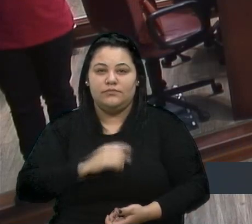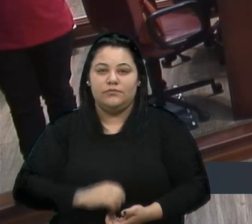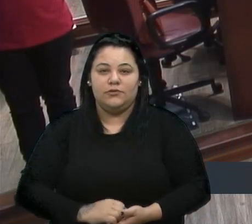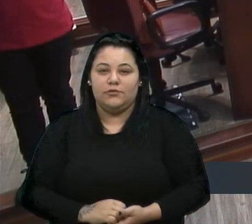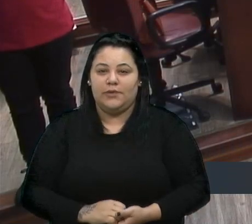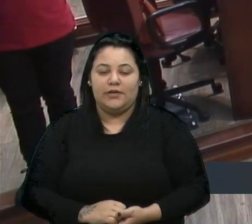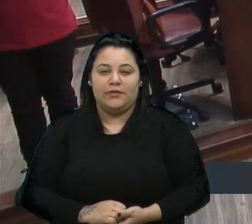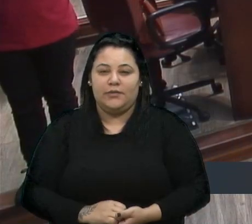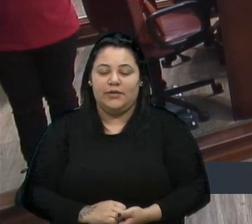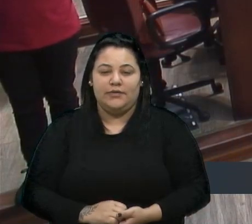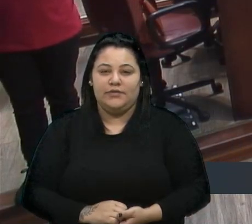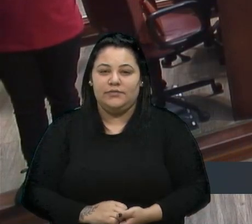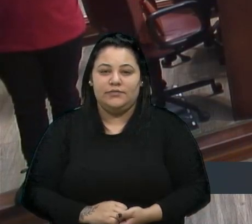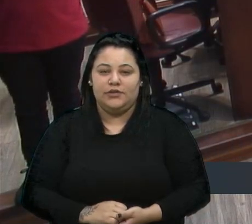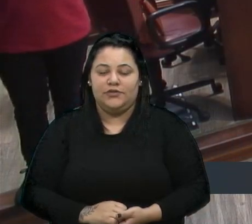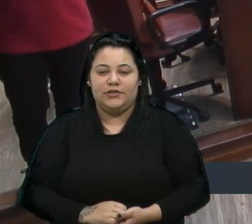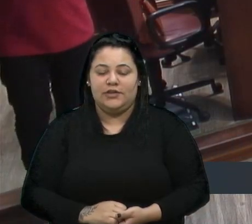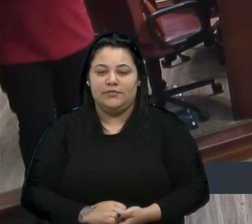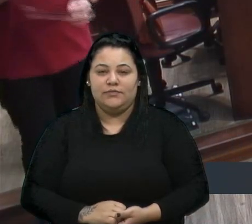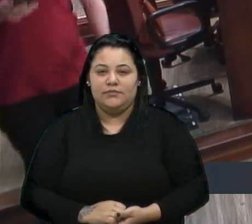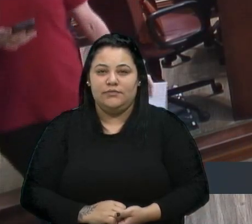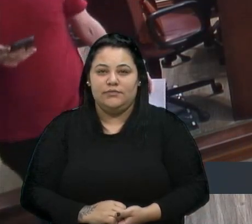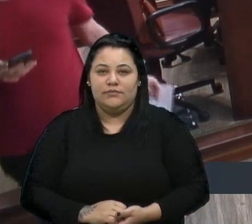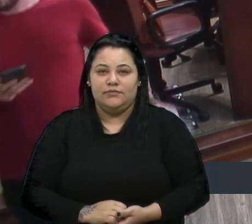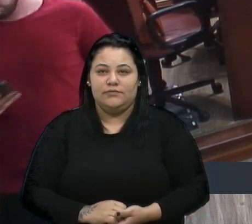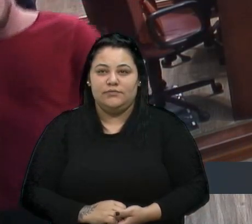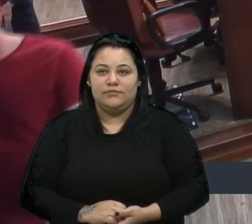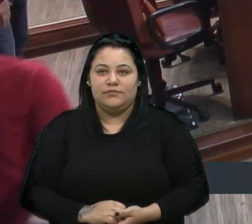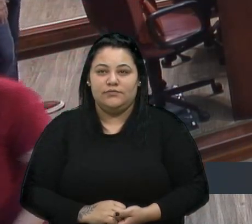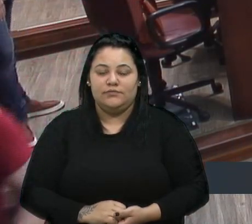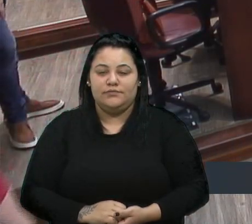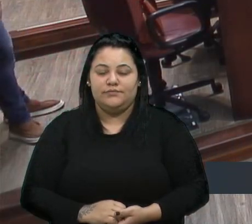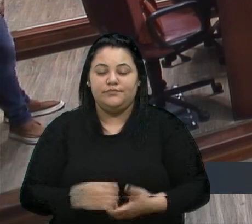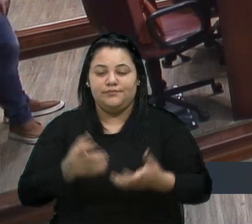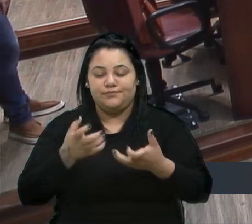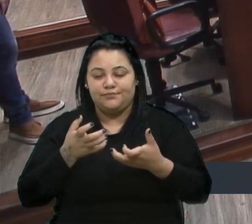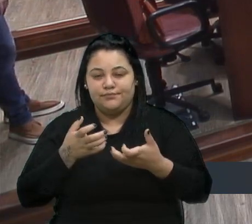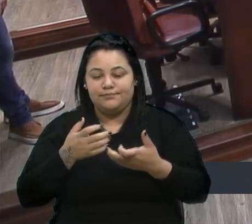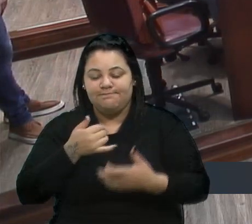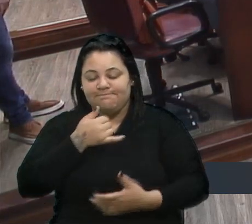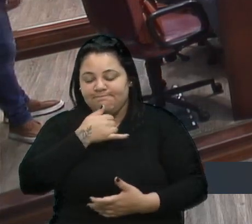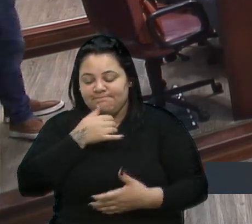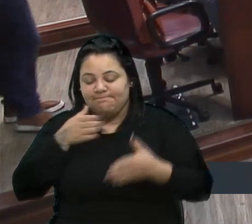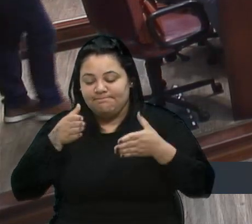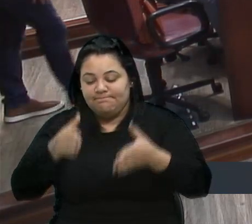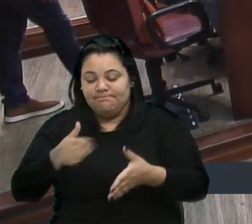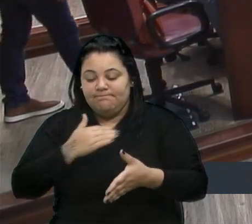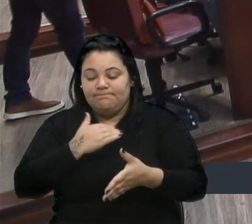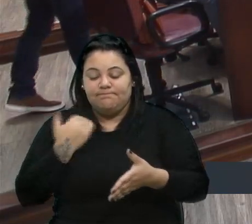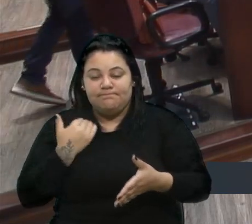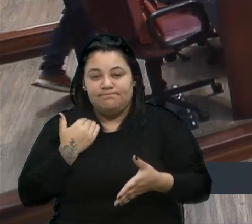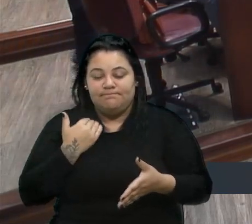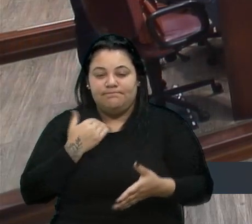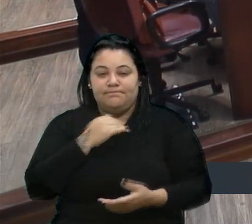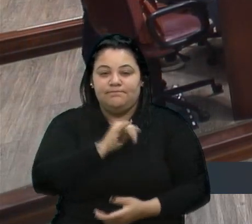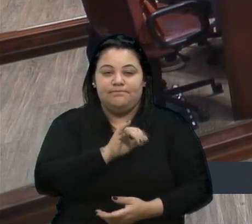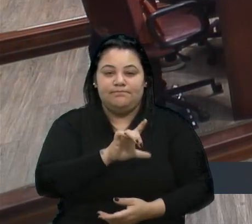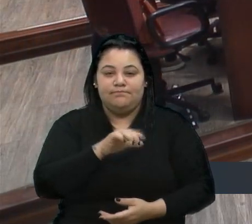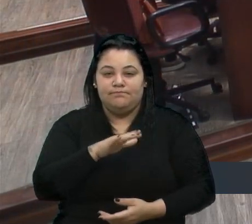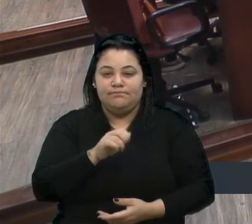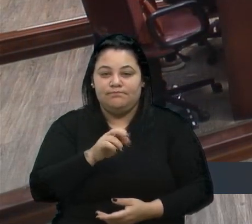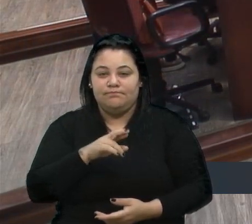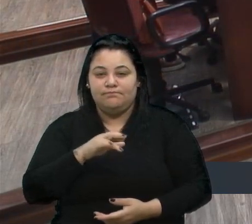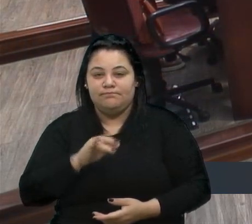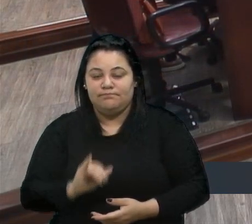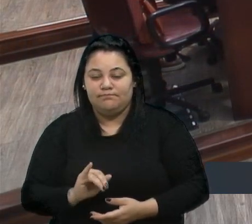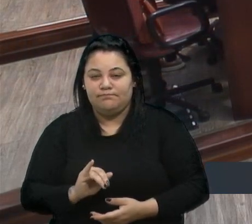Senhor presidente, eu preciso fazer um voto de pesar ao falecimento da Ilmari de Lourdes Andrade.